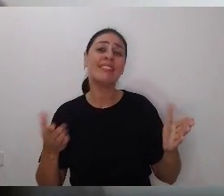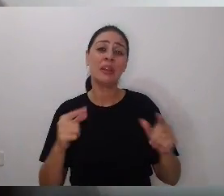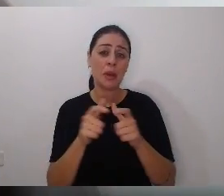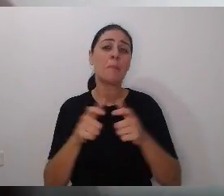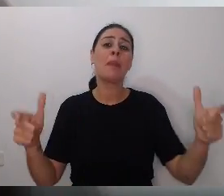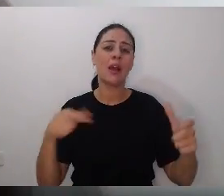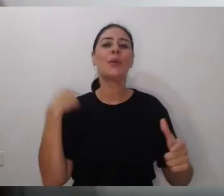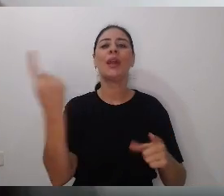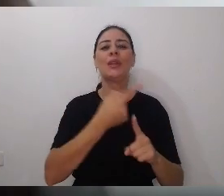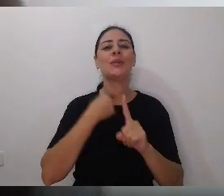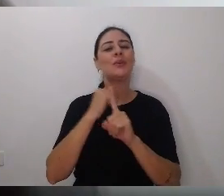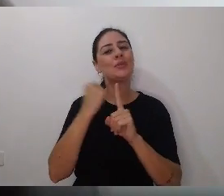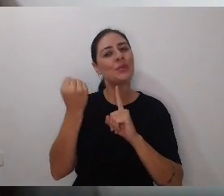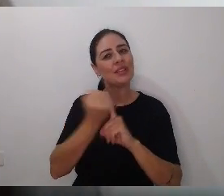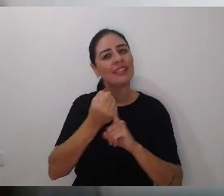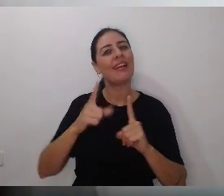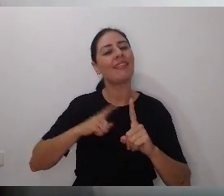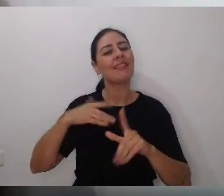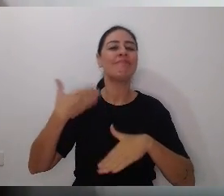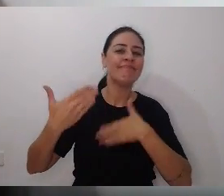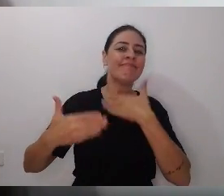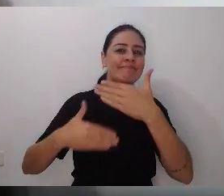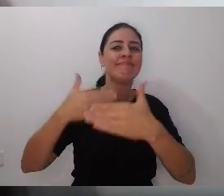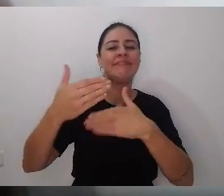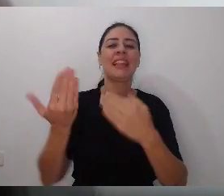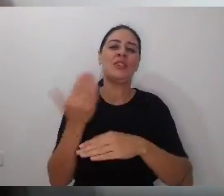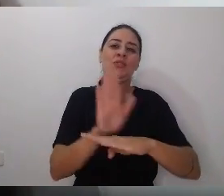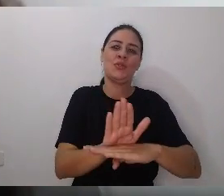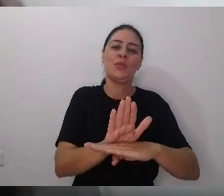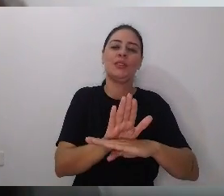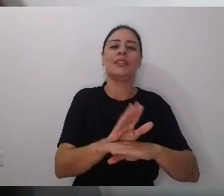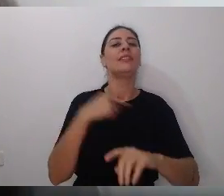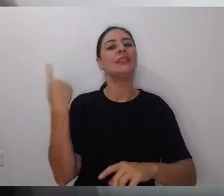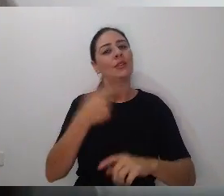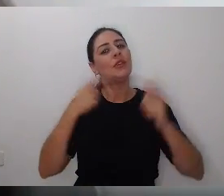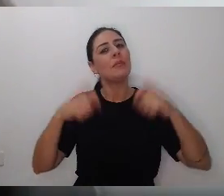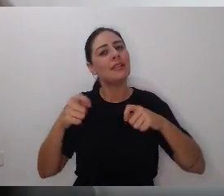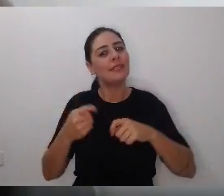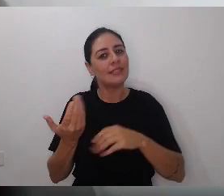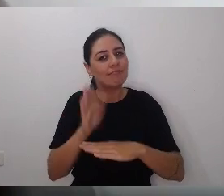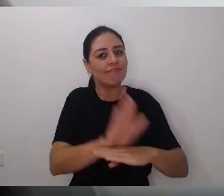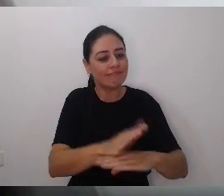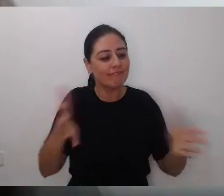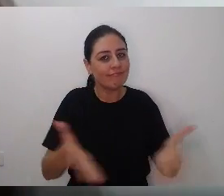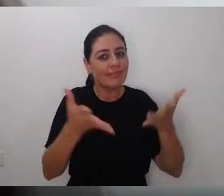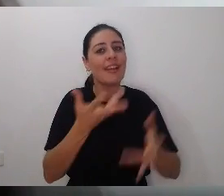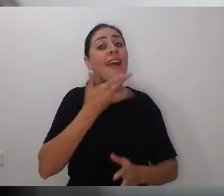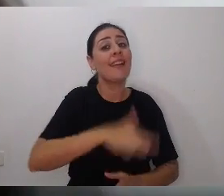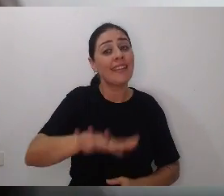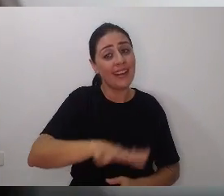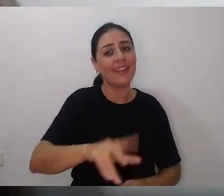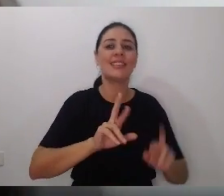que não diz para pensar positivo, para não falar das emoções negativas. Então, a gente não teve,